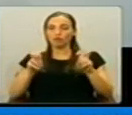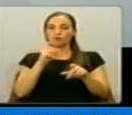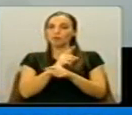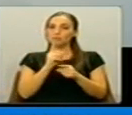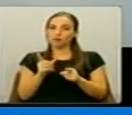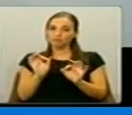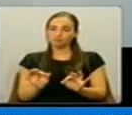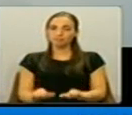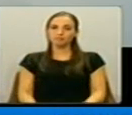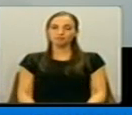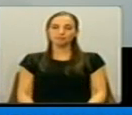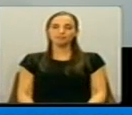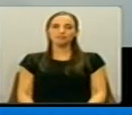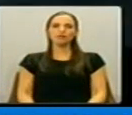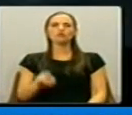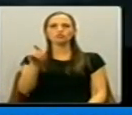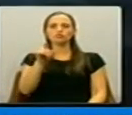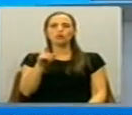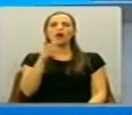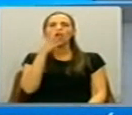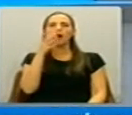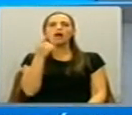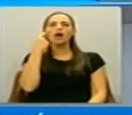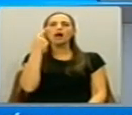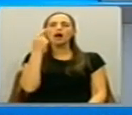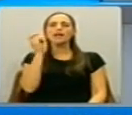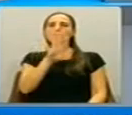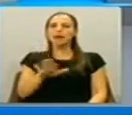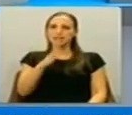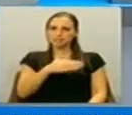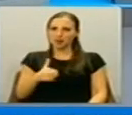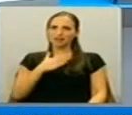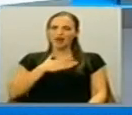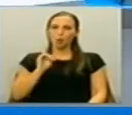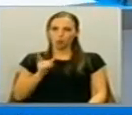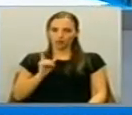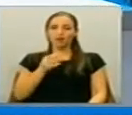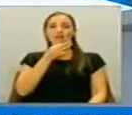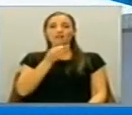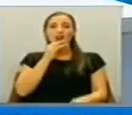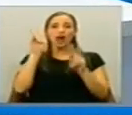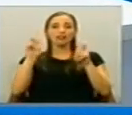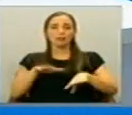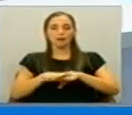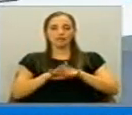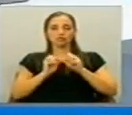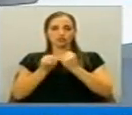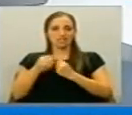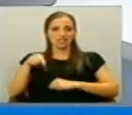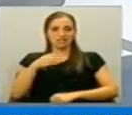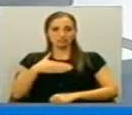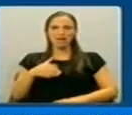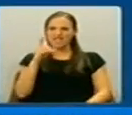ESA. Miguel, o que é que nos trazes de imagens da semana? Imagens da semana, vamos falar do que foi o grande tema das redes sociais desta semana. 6